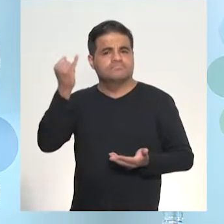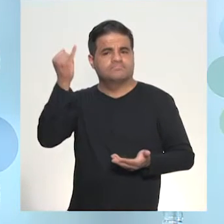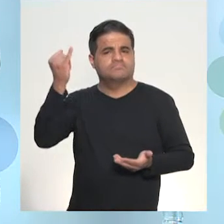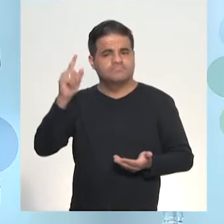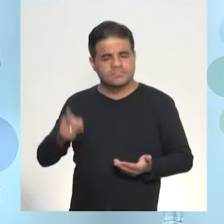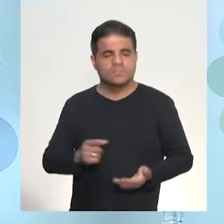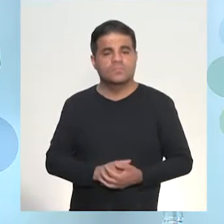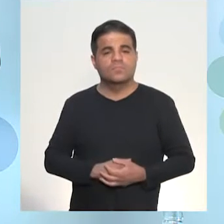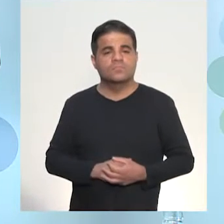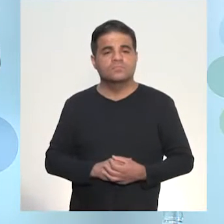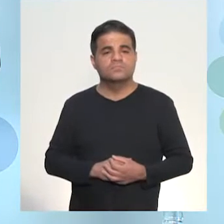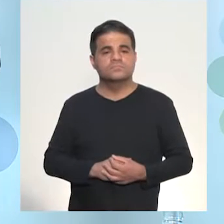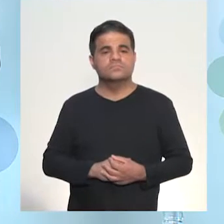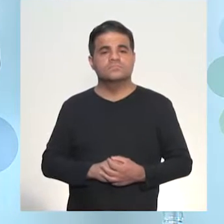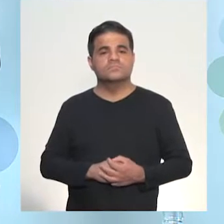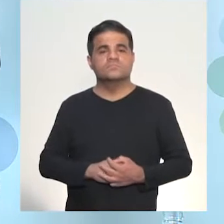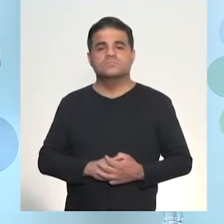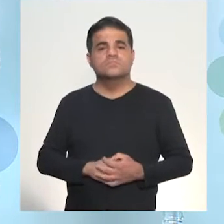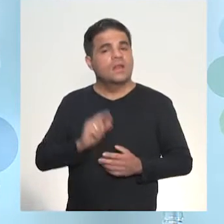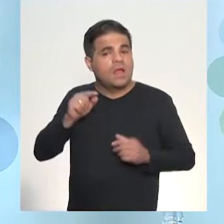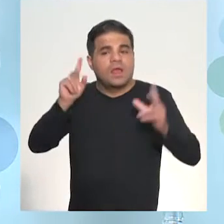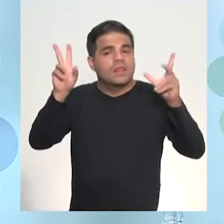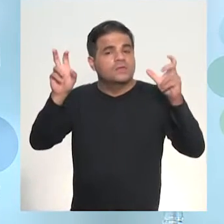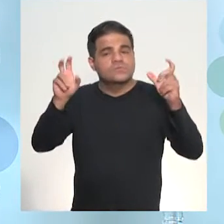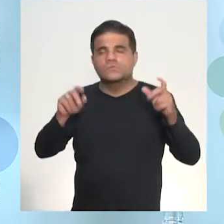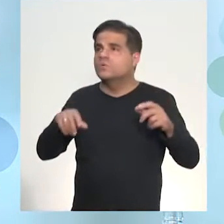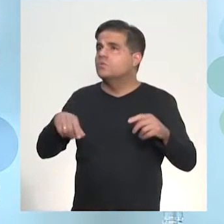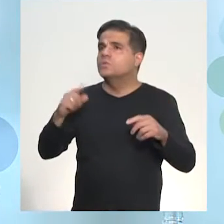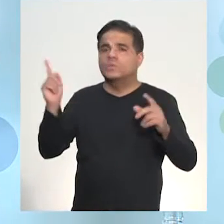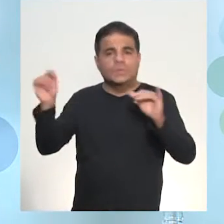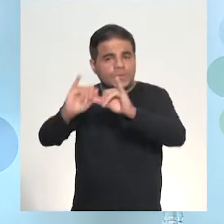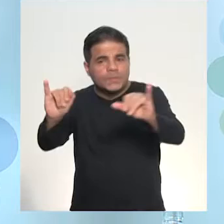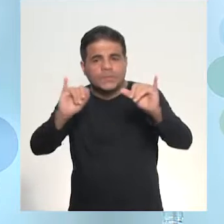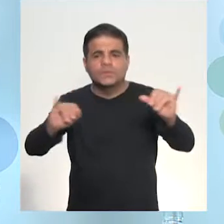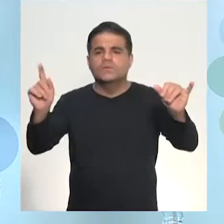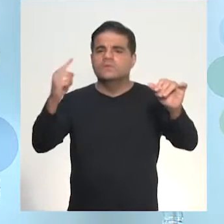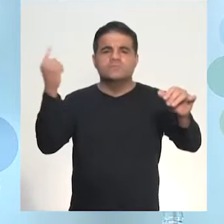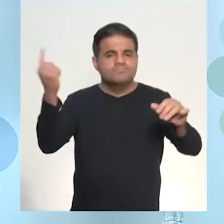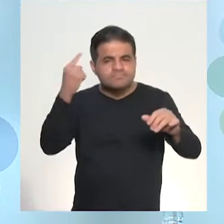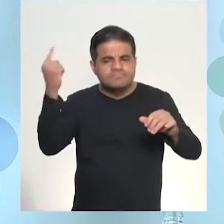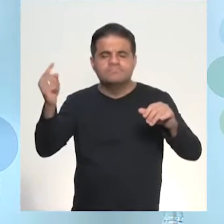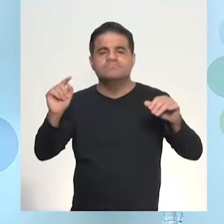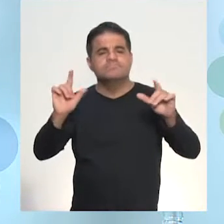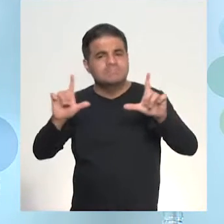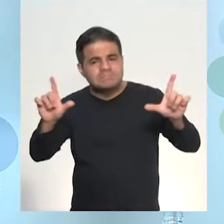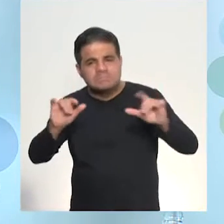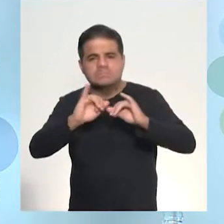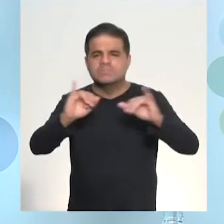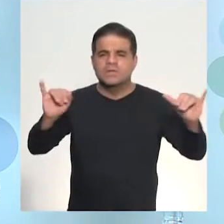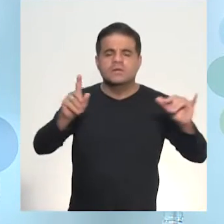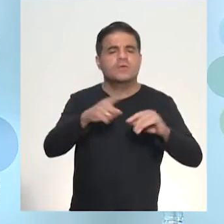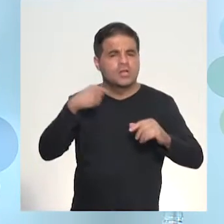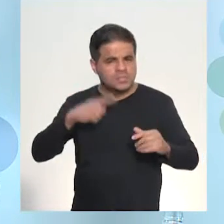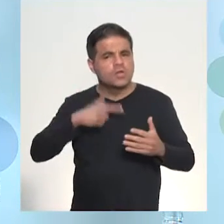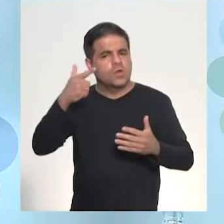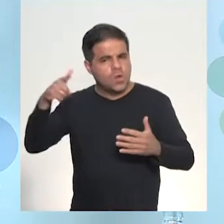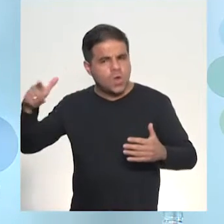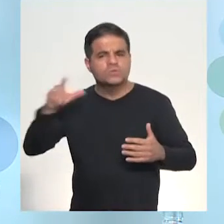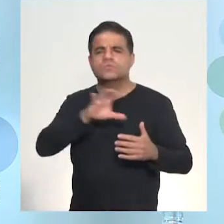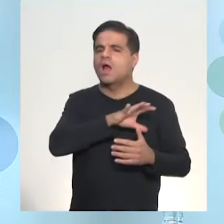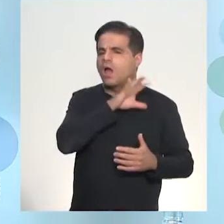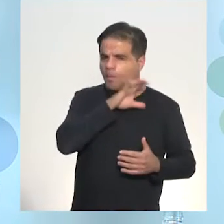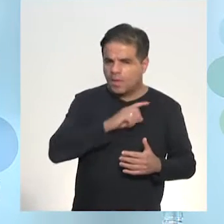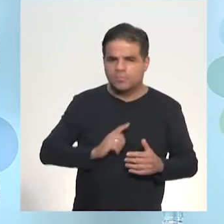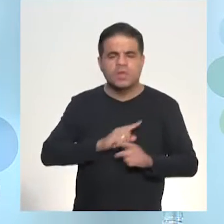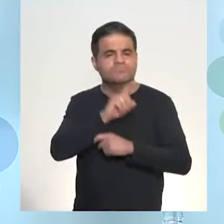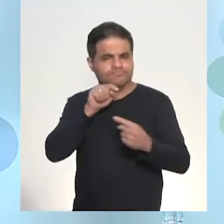porque passou a ser assunto, né, na mídia, e aí todo mundo está popularizando isso, mas temos todos os outros animais que acabam